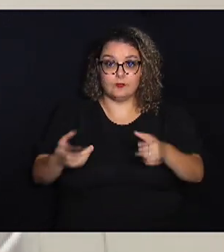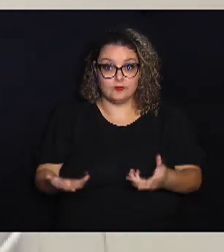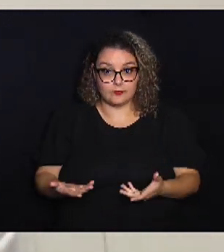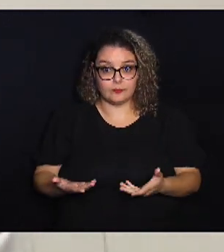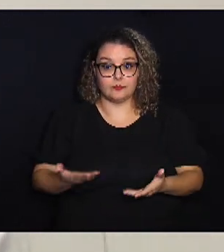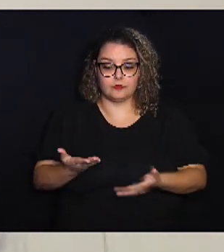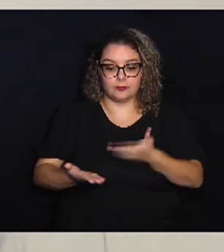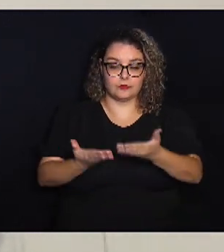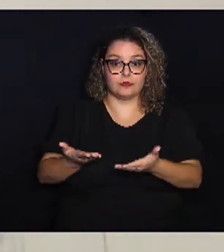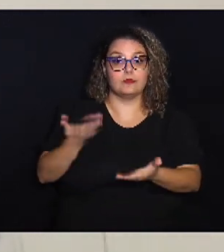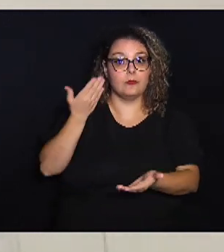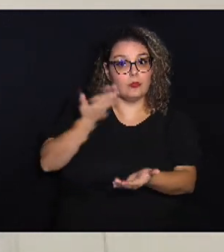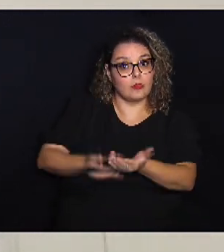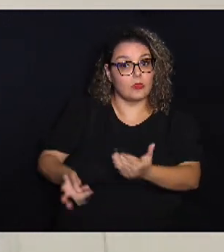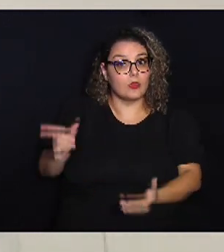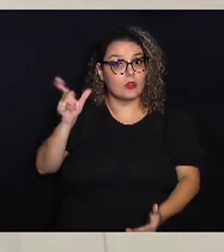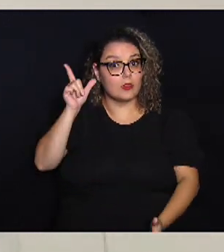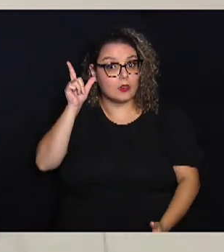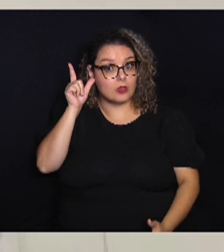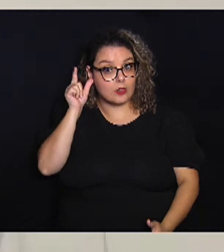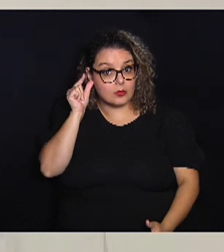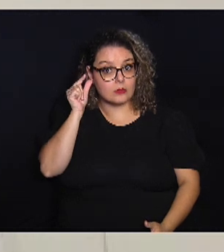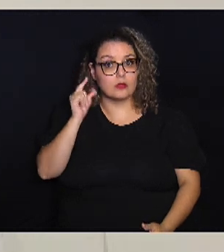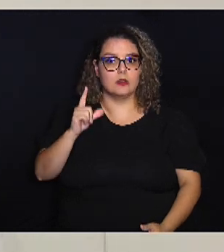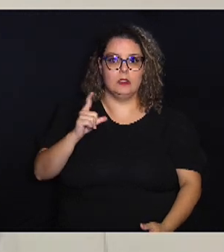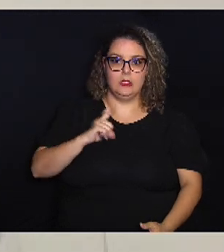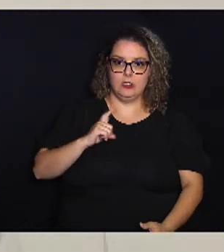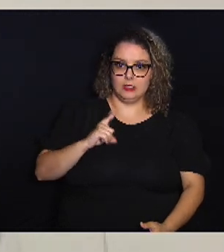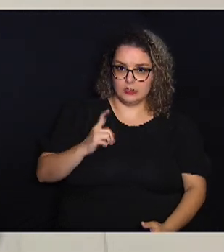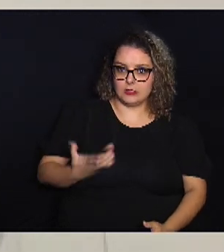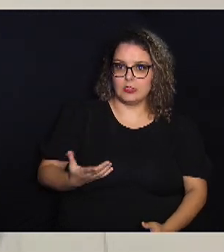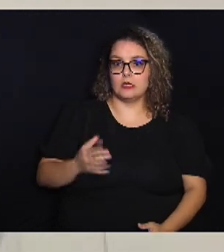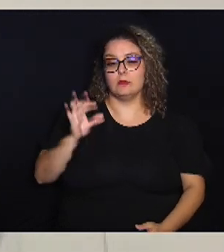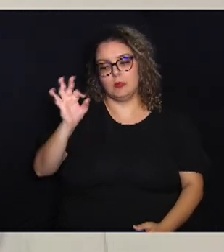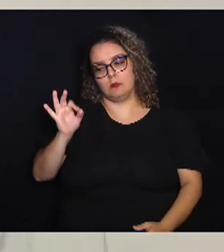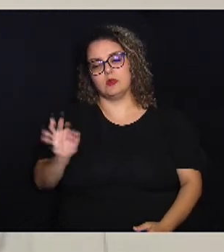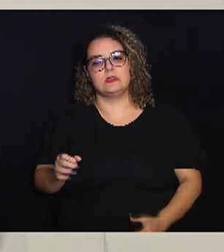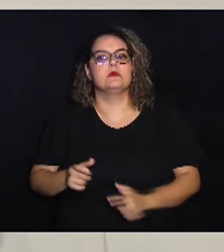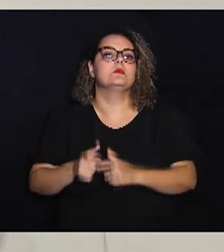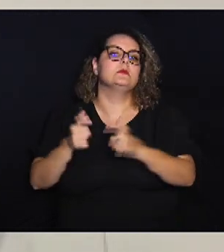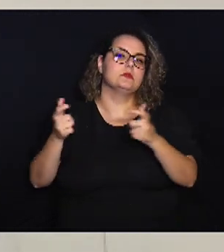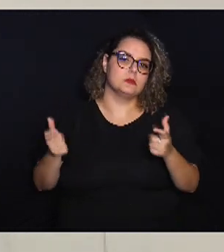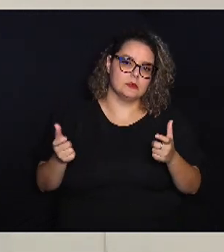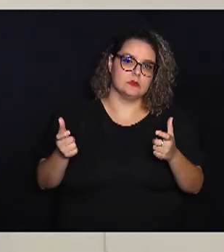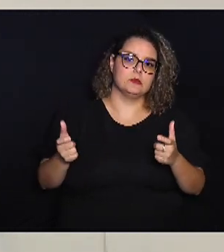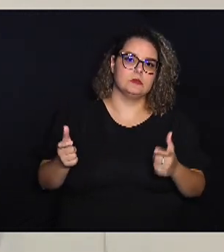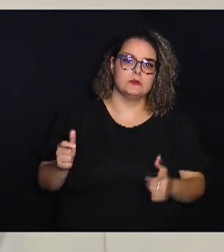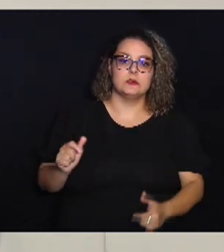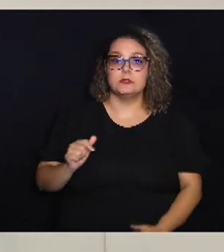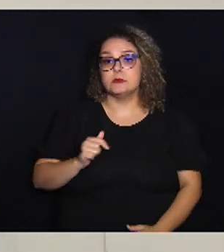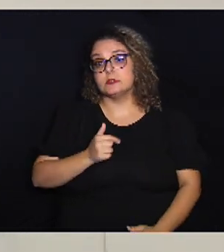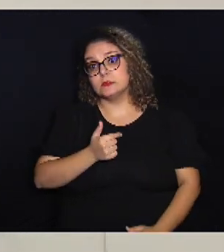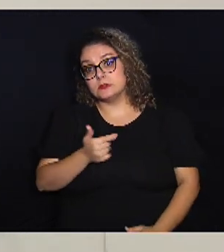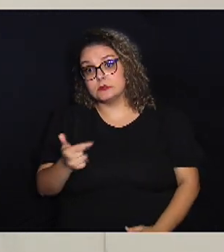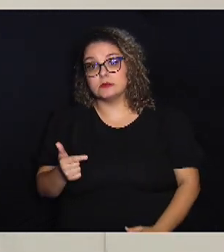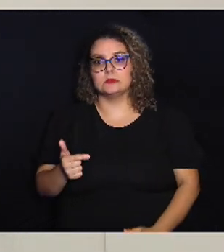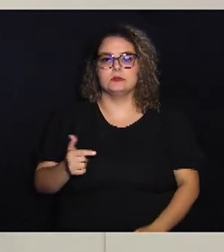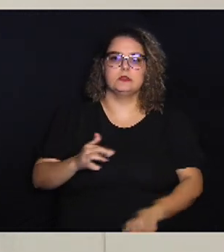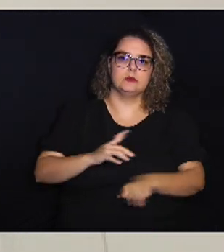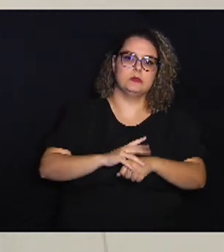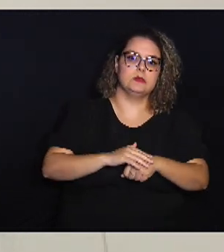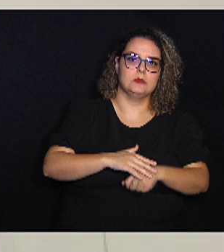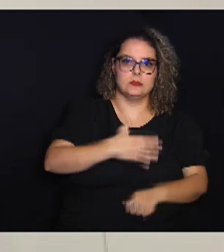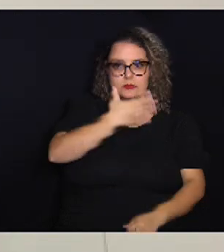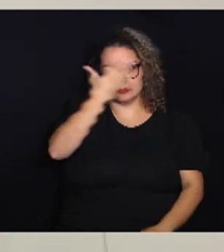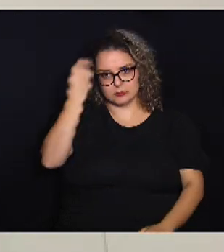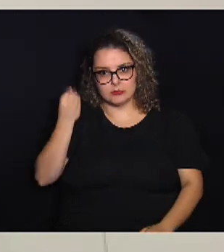tratam a perda auditiva tendem a não demandar tanto do Alzheimer, da demência, né? Ter